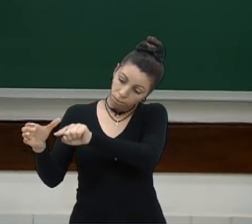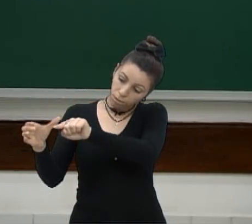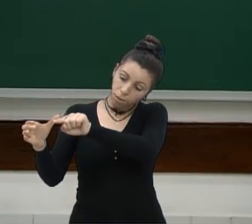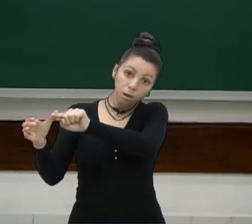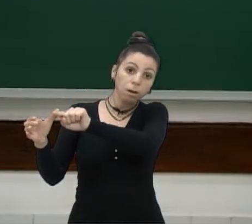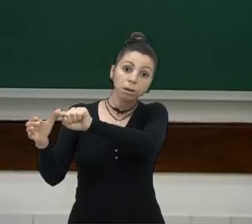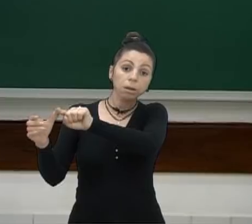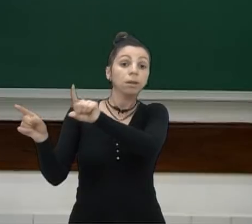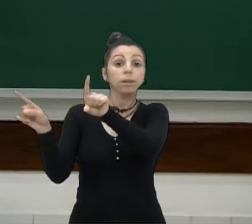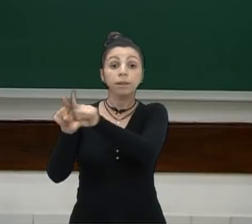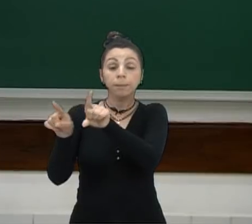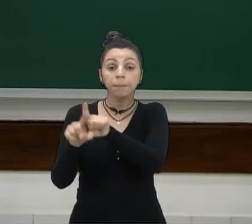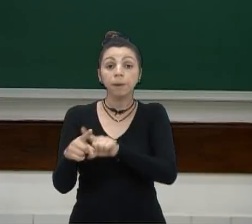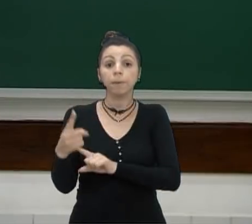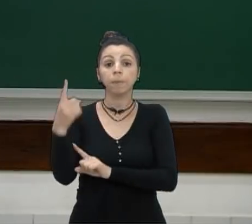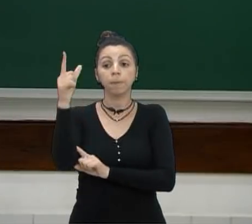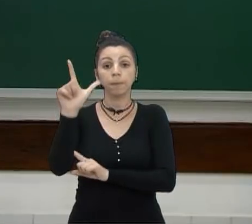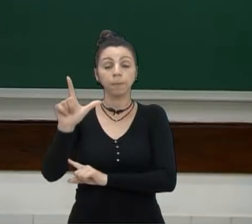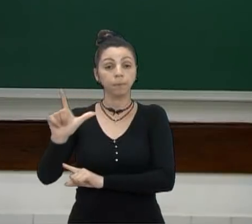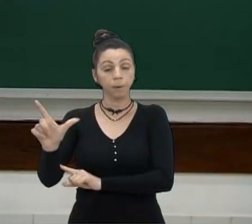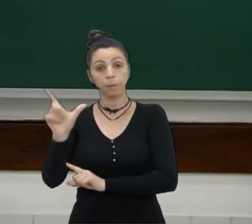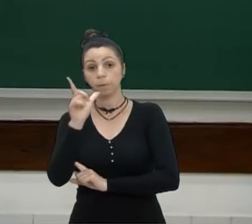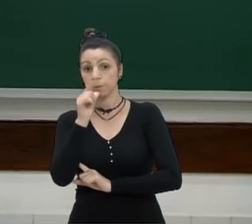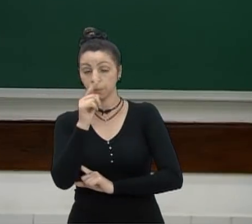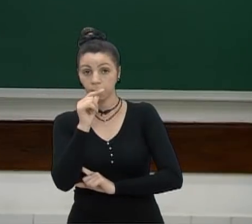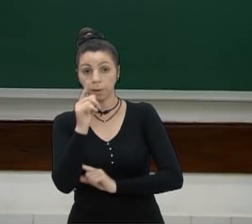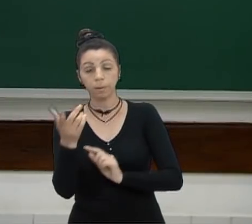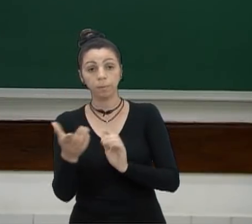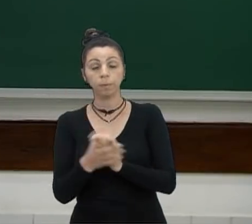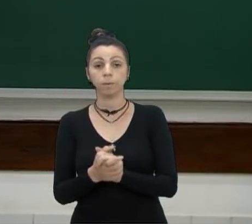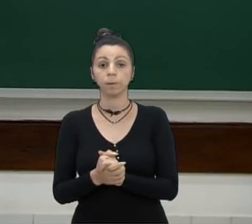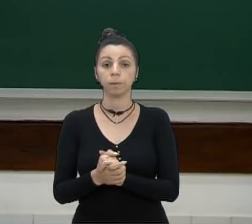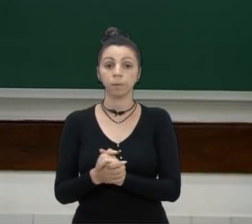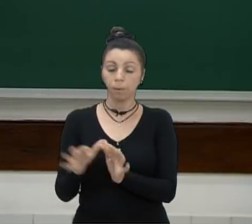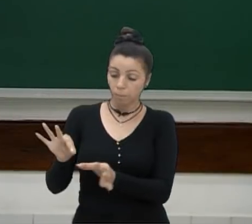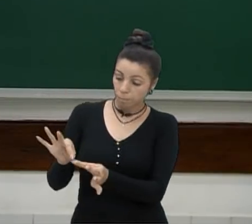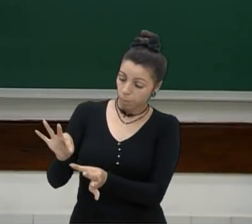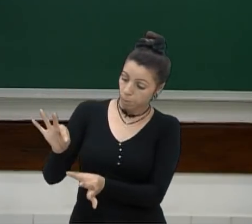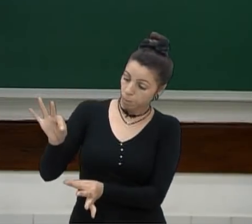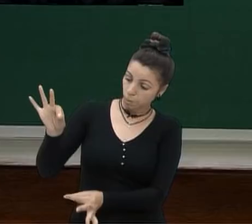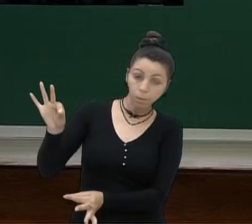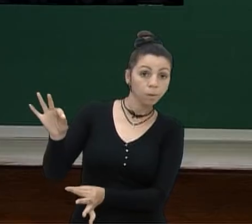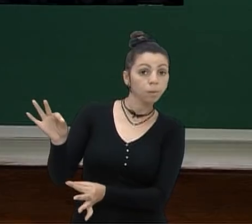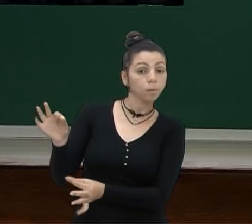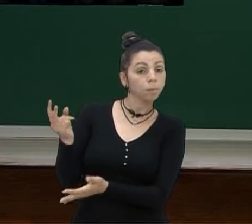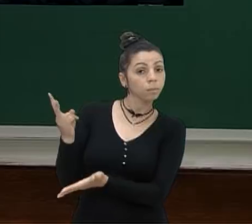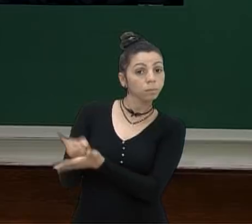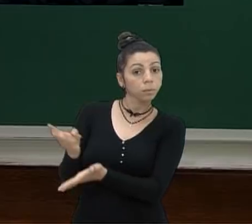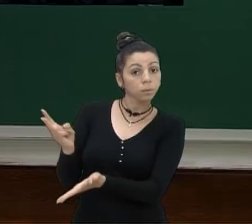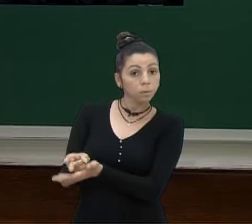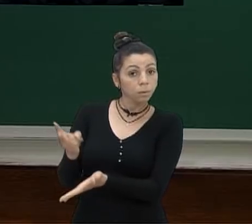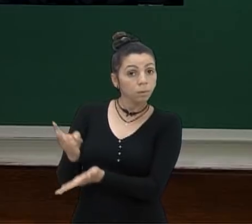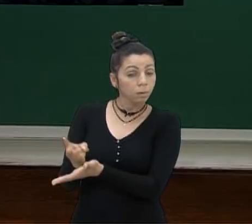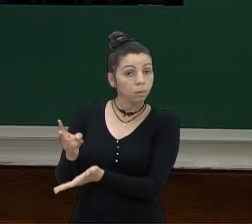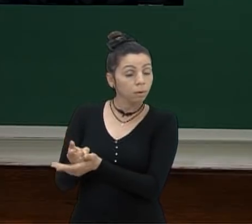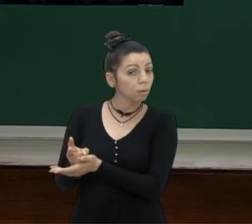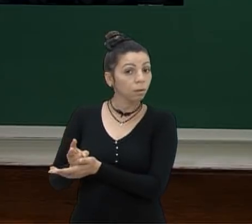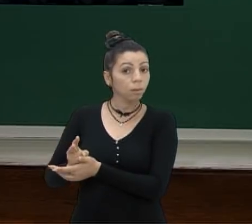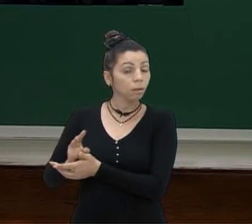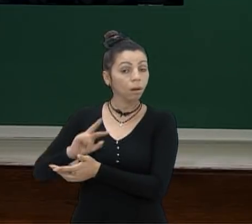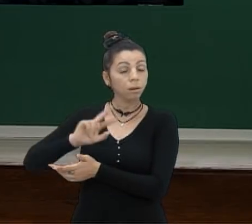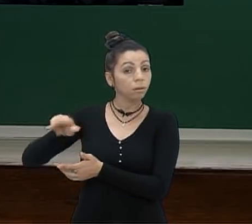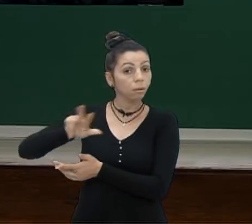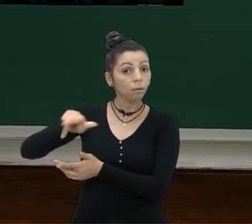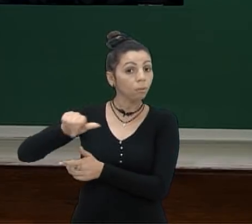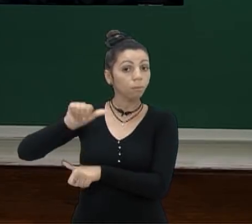litro d'água. Se eu não derrubar, se eu não desperdiçar essa água, o seu volume vai ser o quê? Constante, vai ser o mesmo volume.